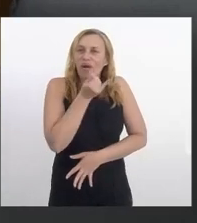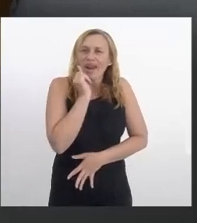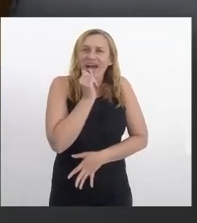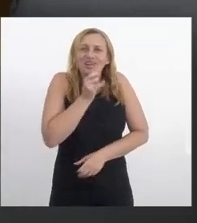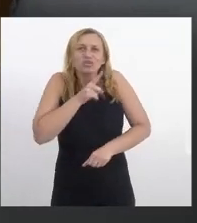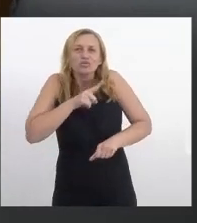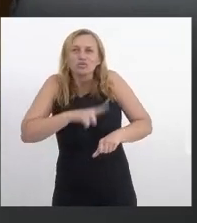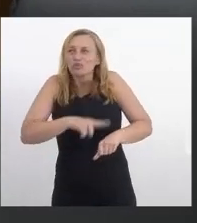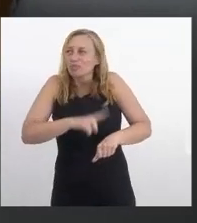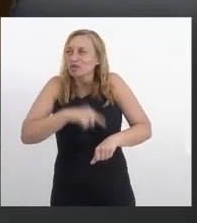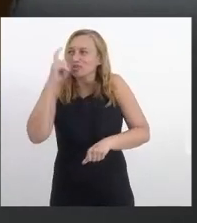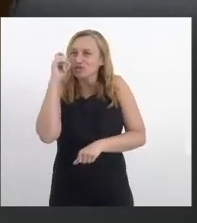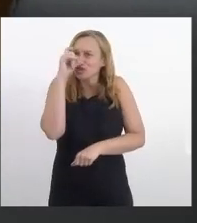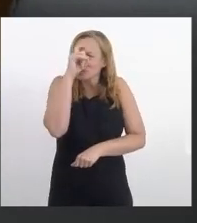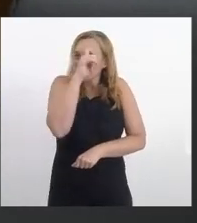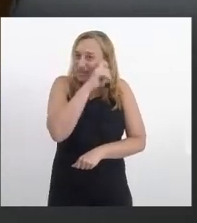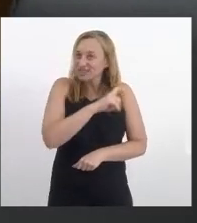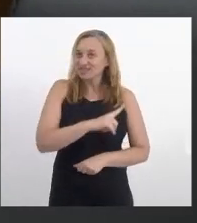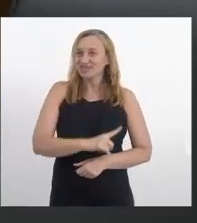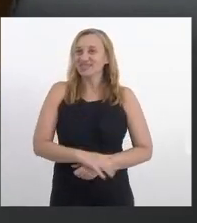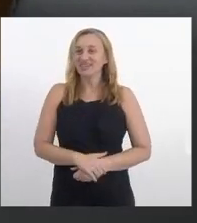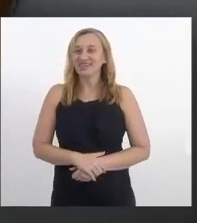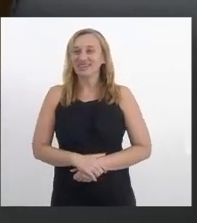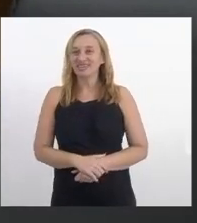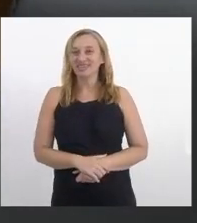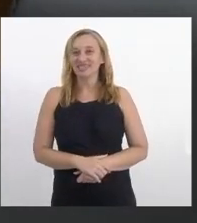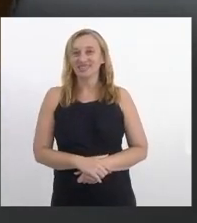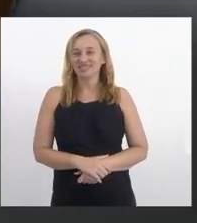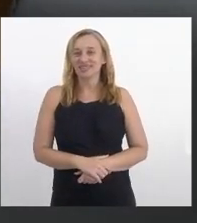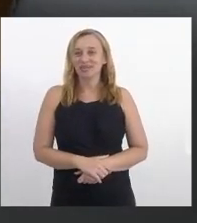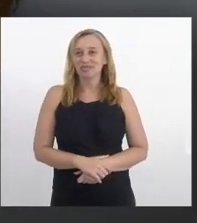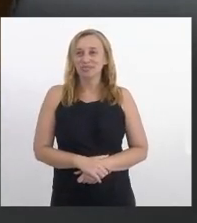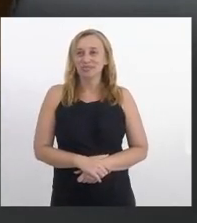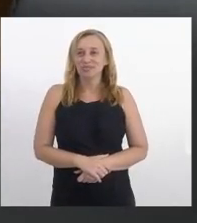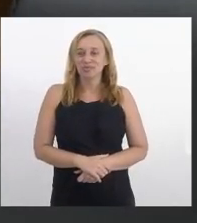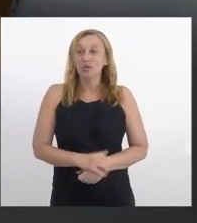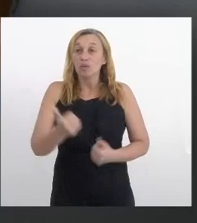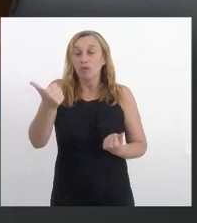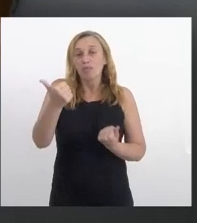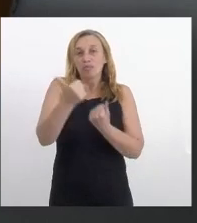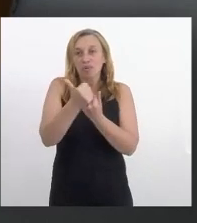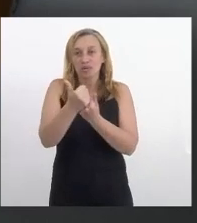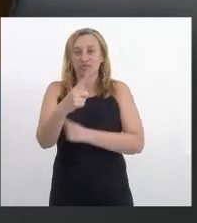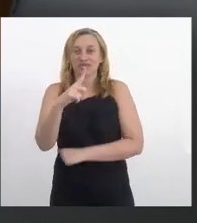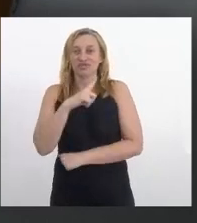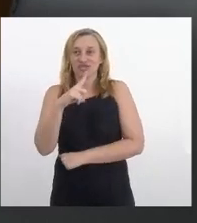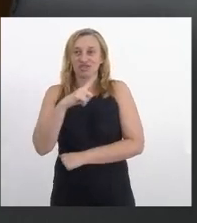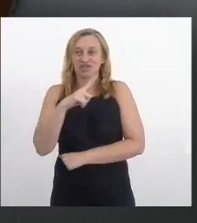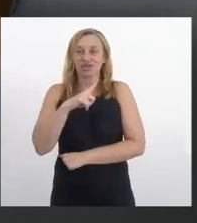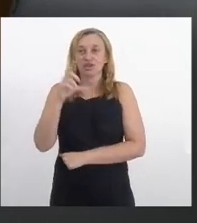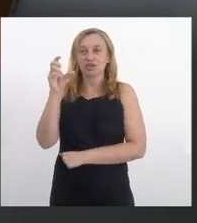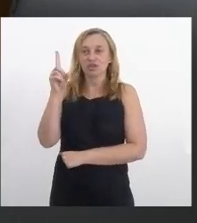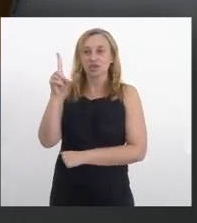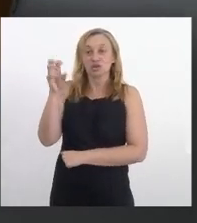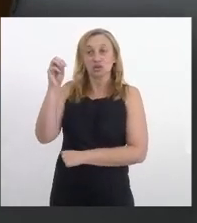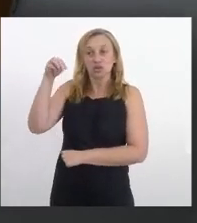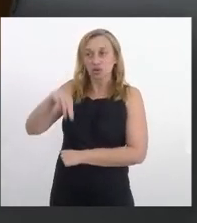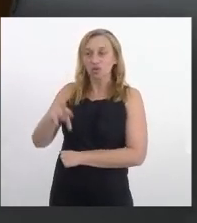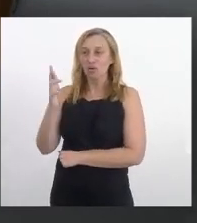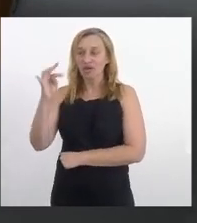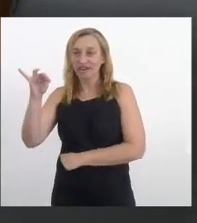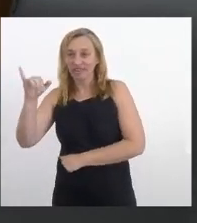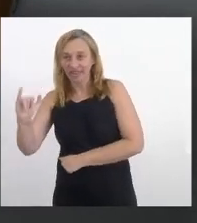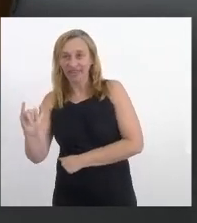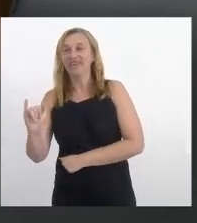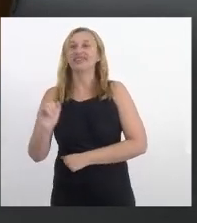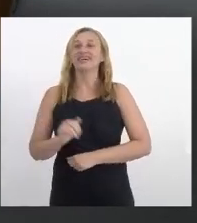muito difícil na minha vida, que eu contei com o apoio de Dom Agani. Eu era